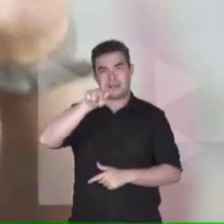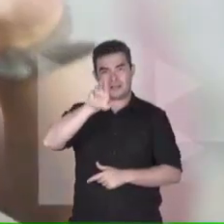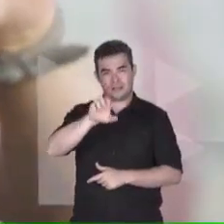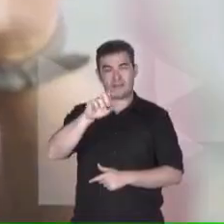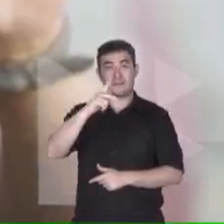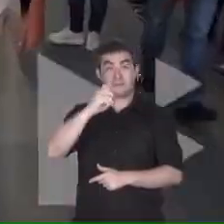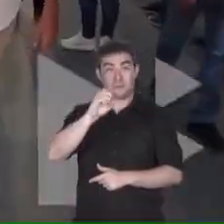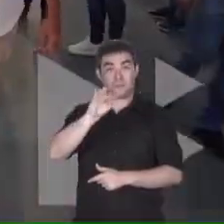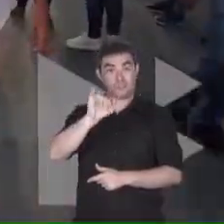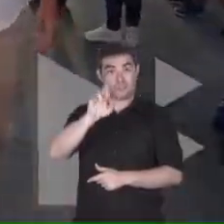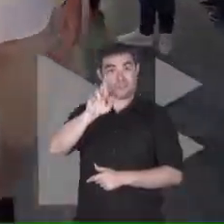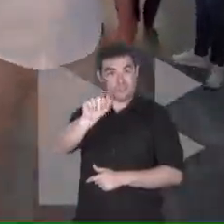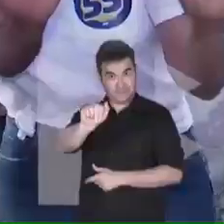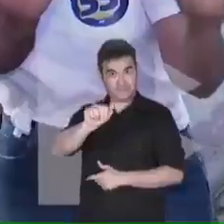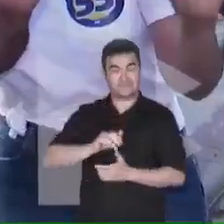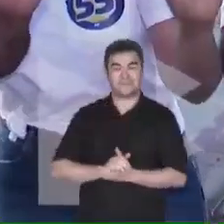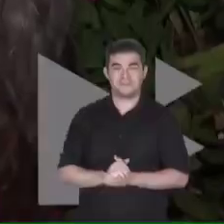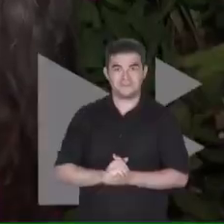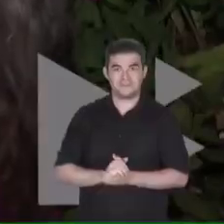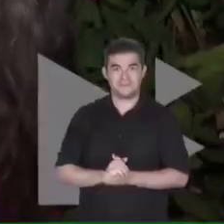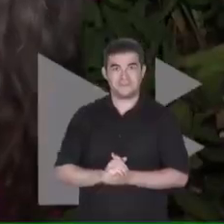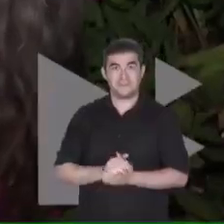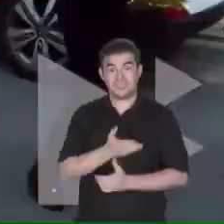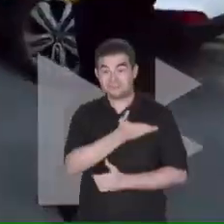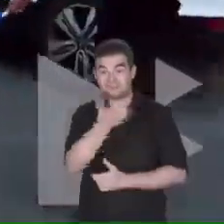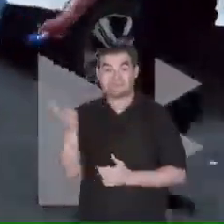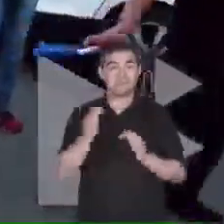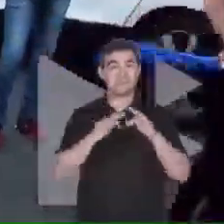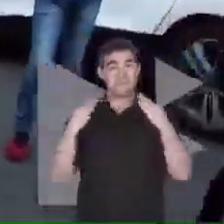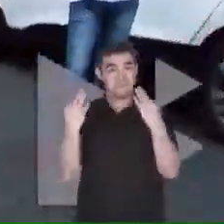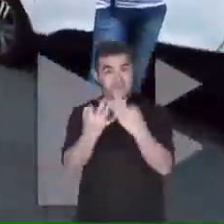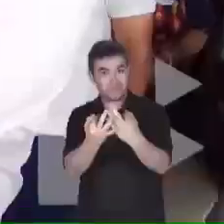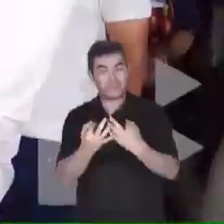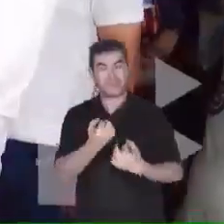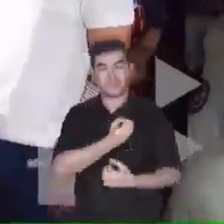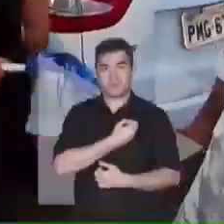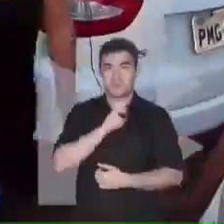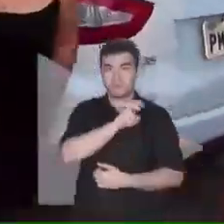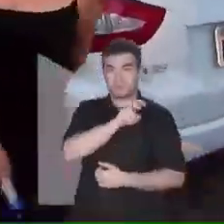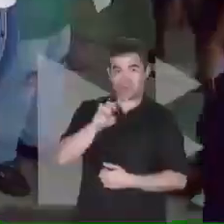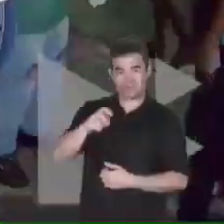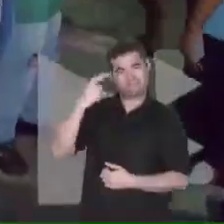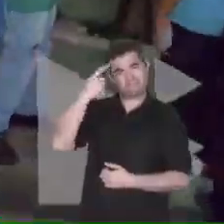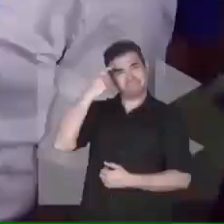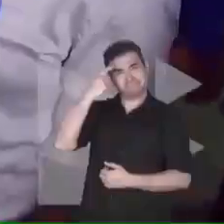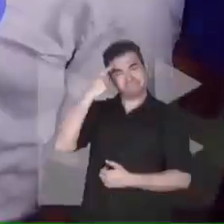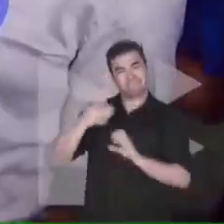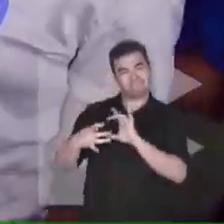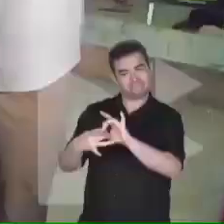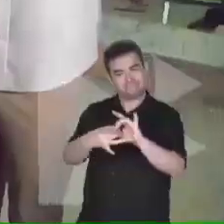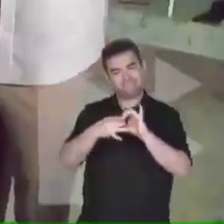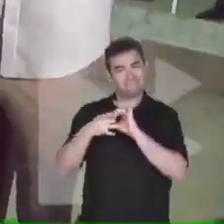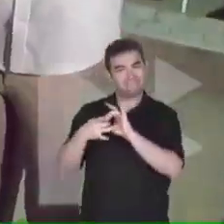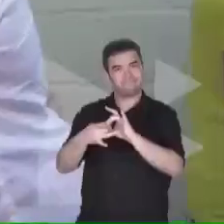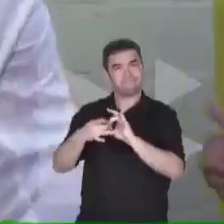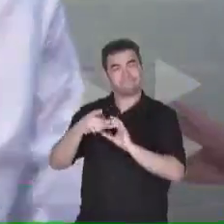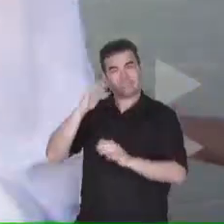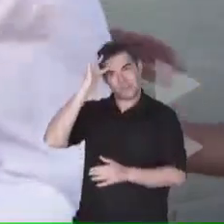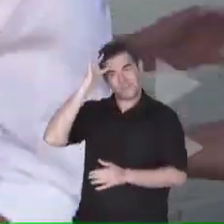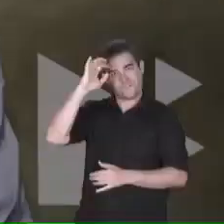Voto Naomi 55. É a família 55, sempre animada e com a esperança renovada.